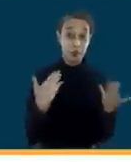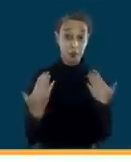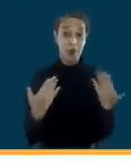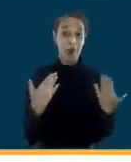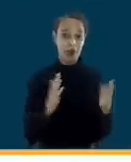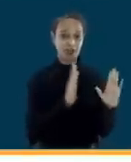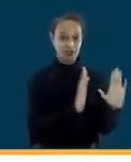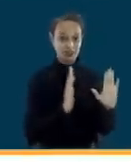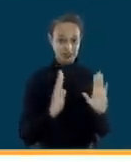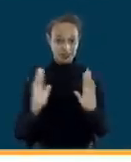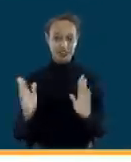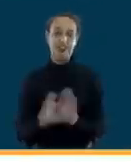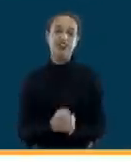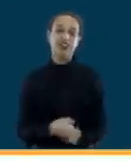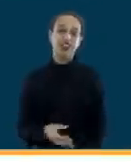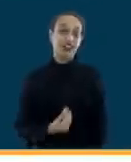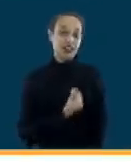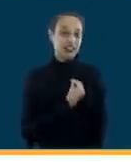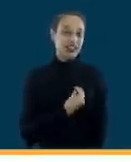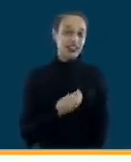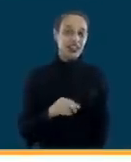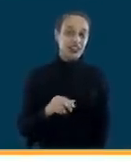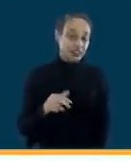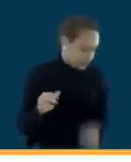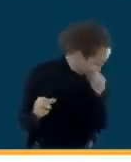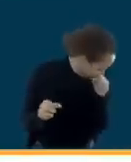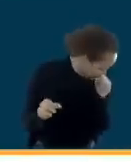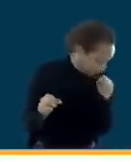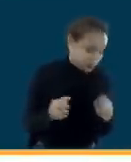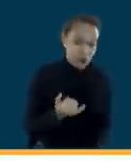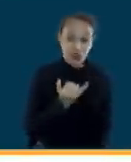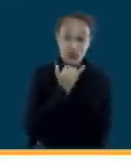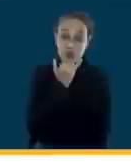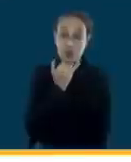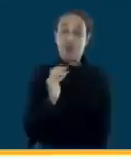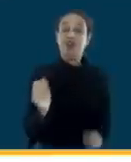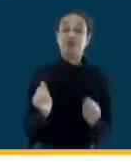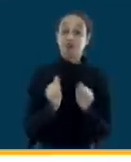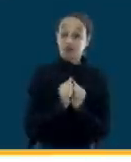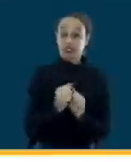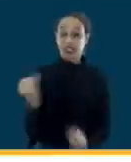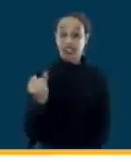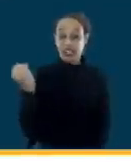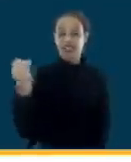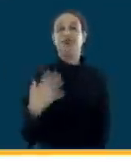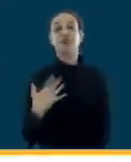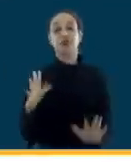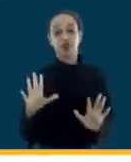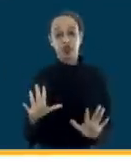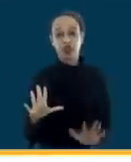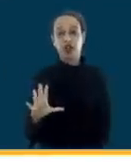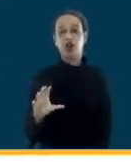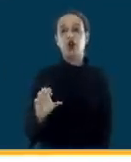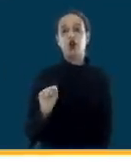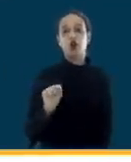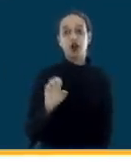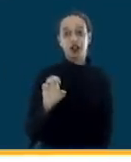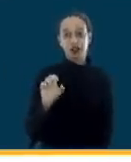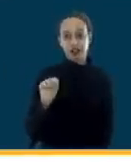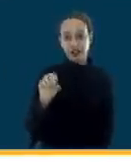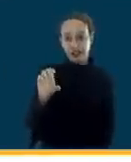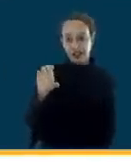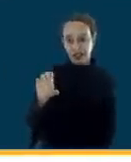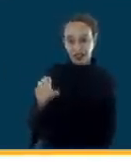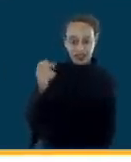estar presente aí, para nós, é muito importante. Em segundo lugar, associar o SESC, seja o SESC de São Paulo,